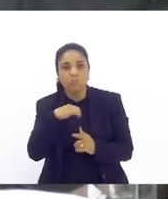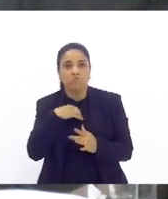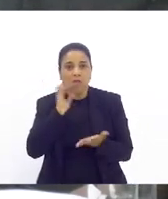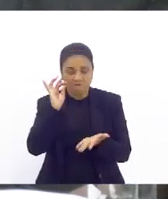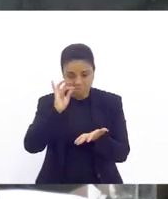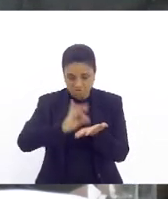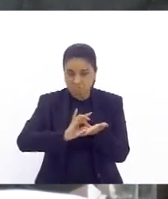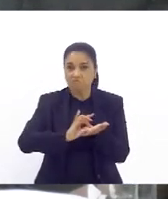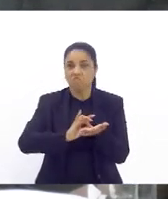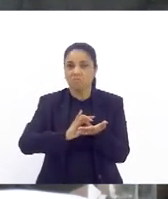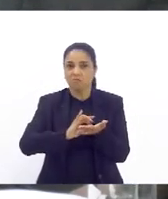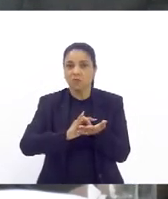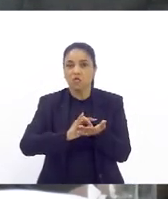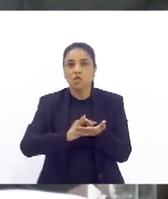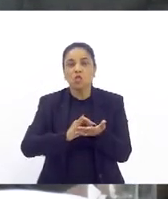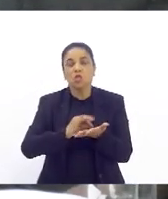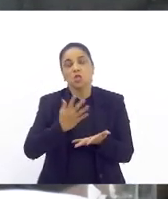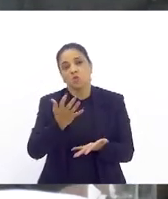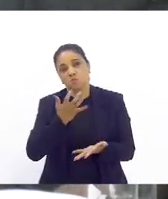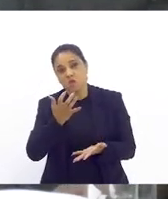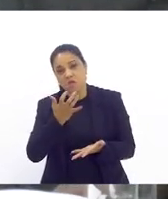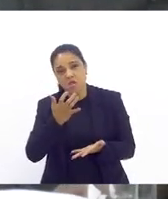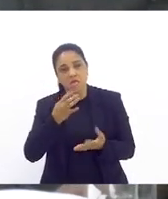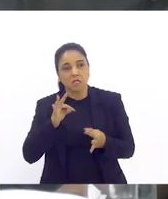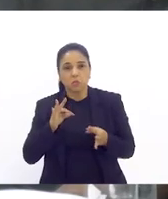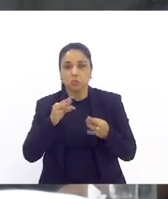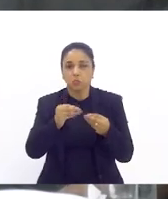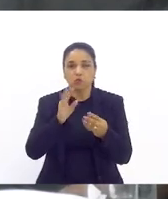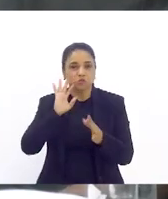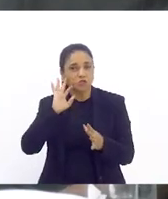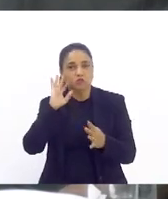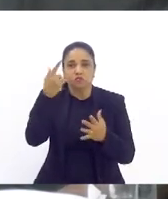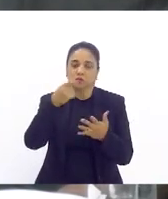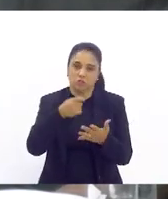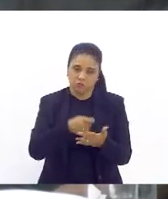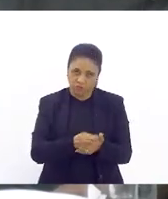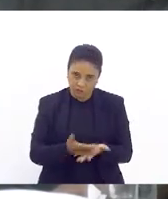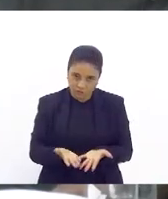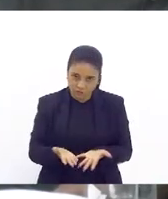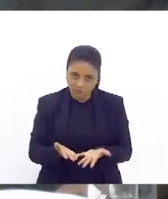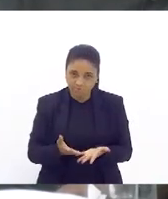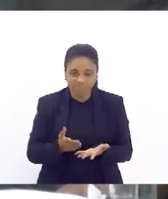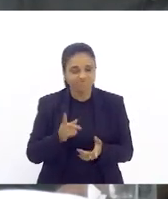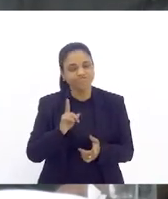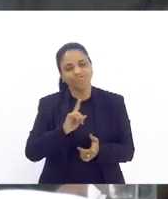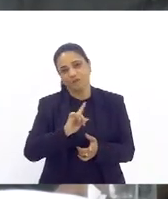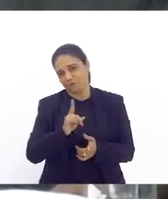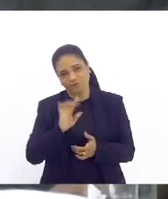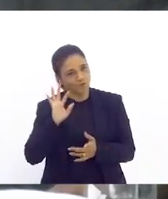que zera eu que tudo já tivesse sido muito já tivesse sido superado mas não foi então nós